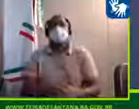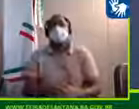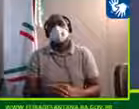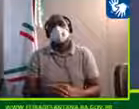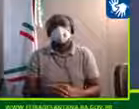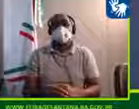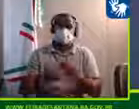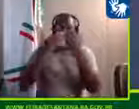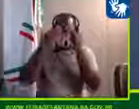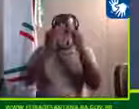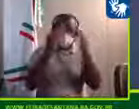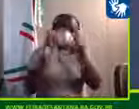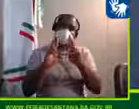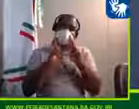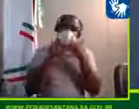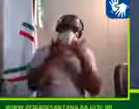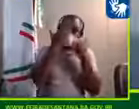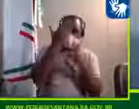resposta.